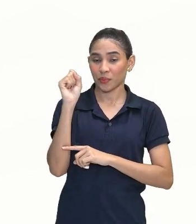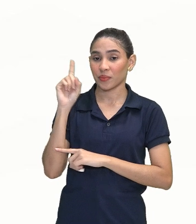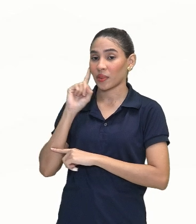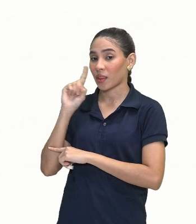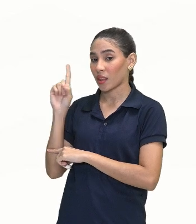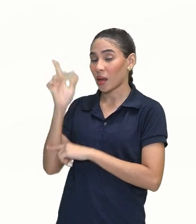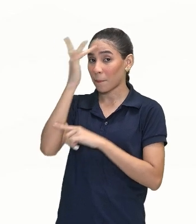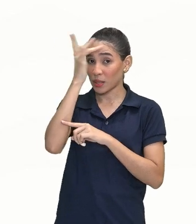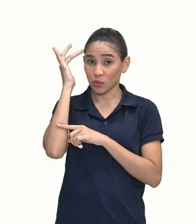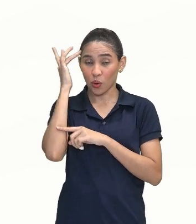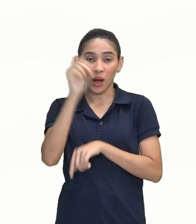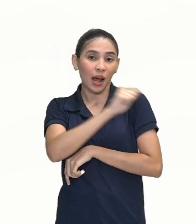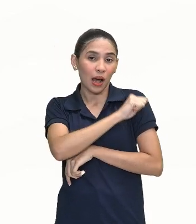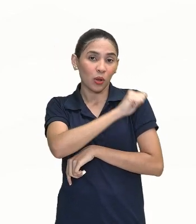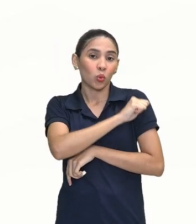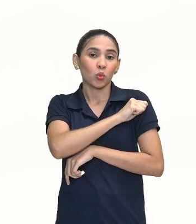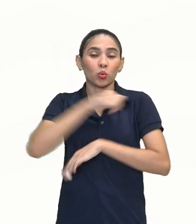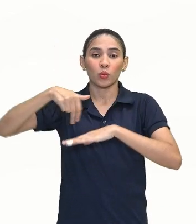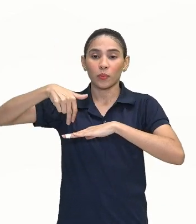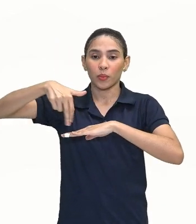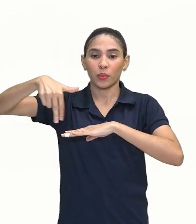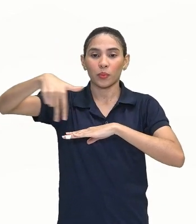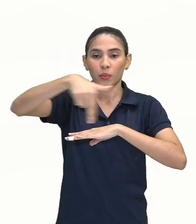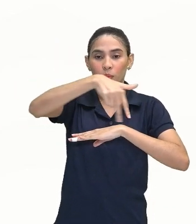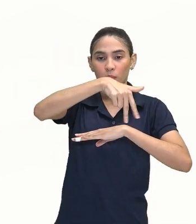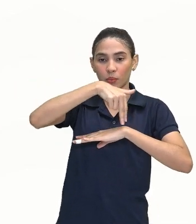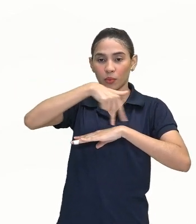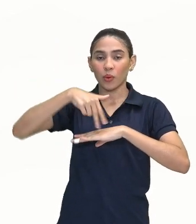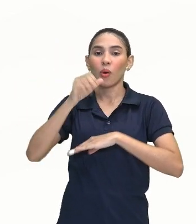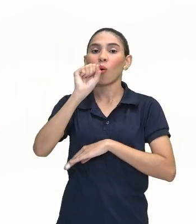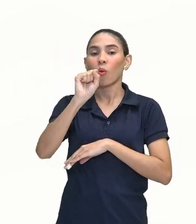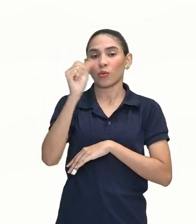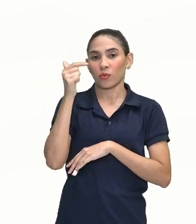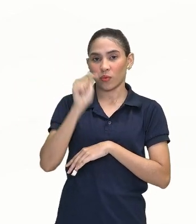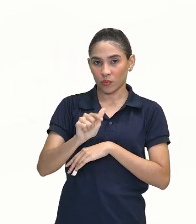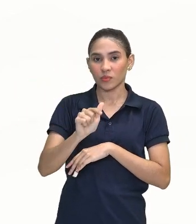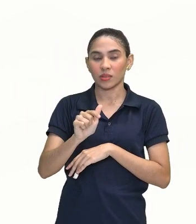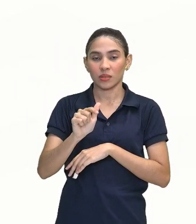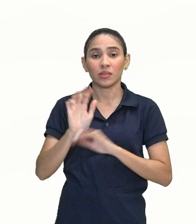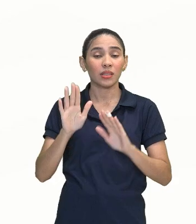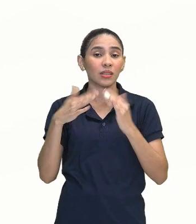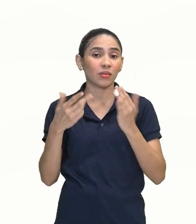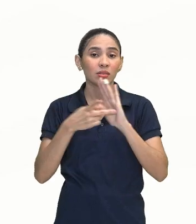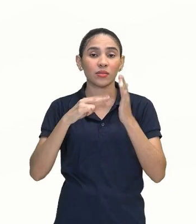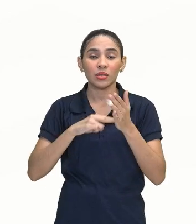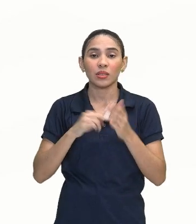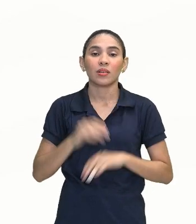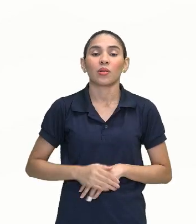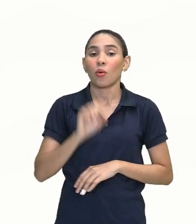a pessoa, o aluno, né, ele percorreu esse perímetro 8 vezes, tá? Ou seja, ele